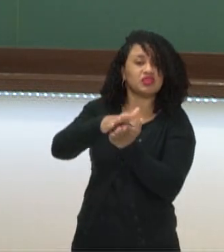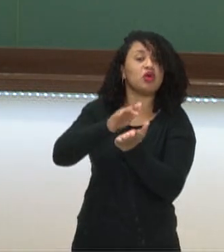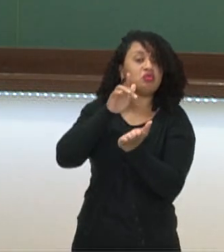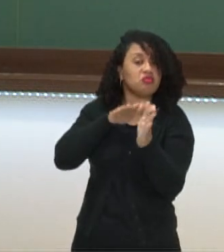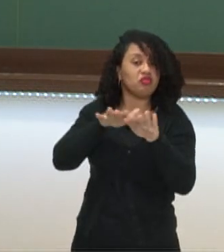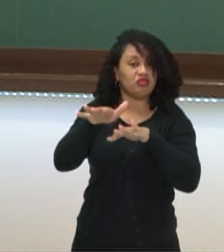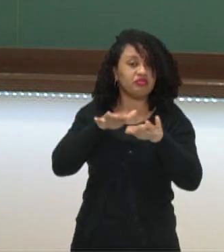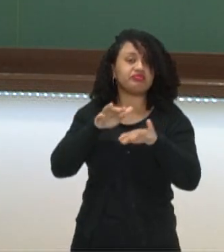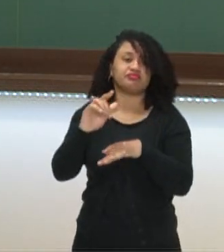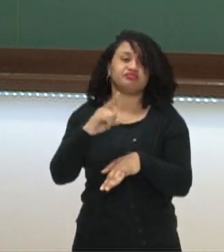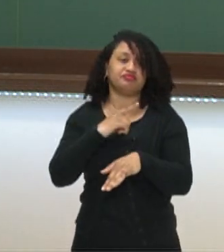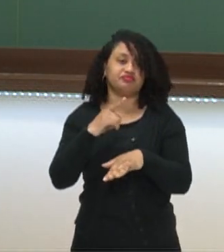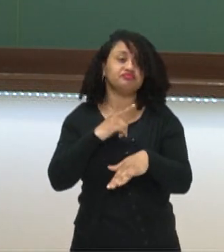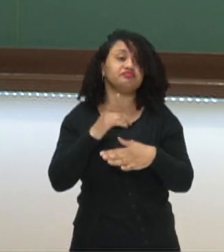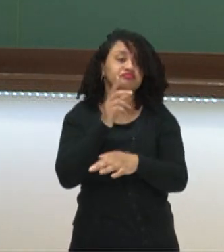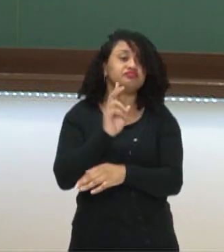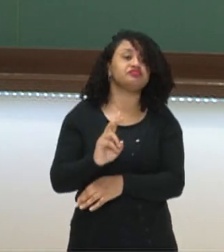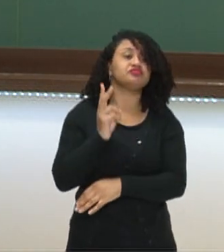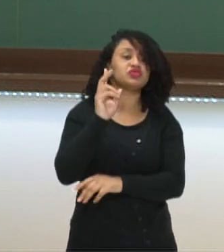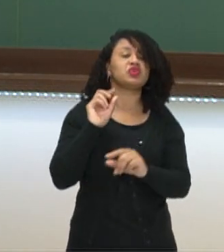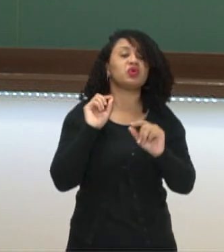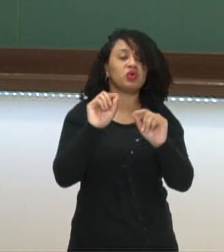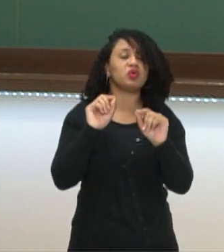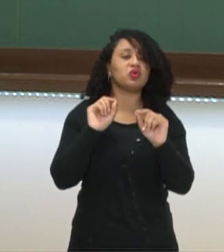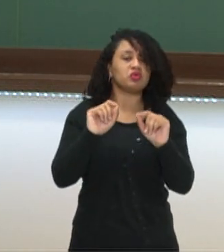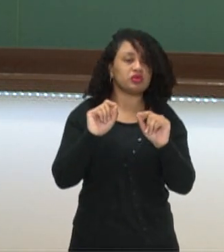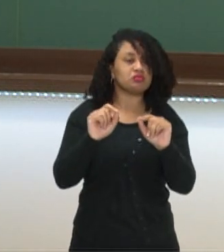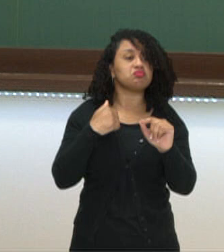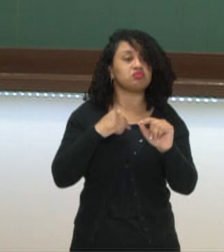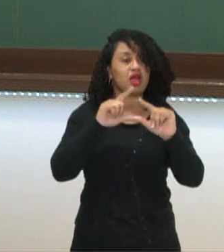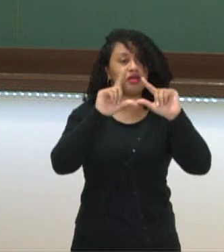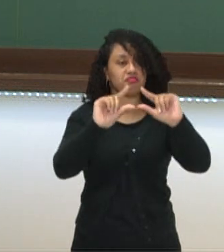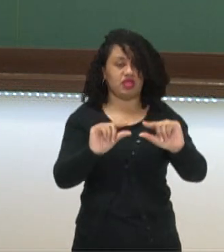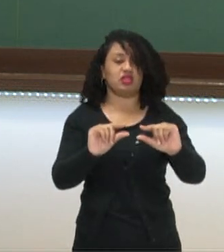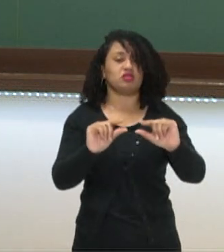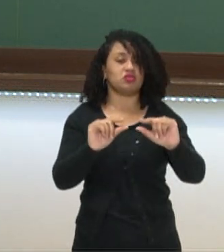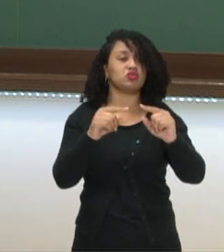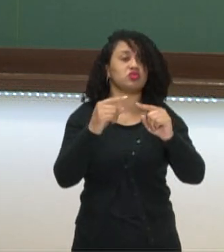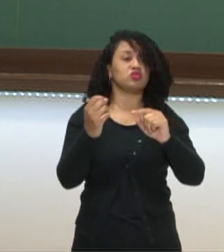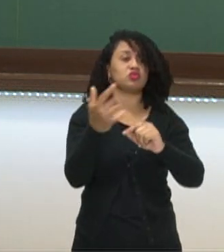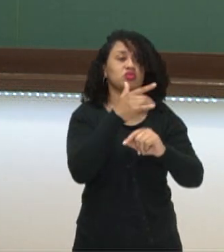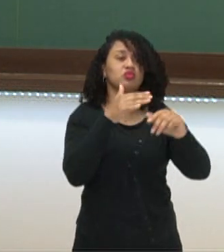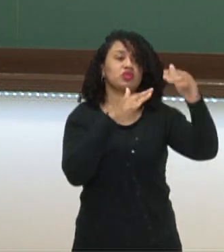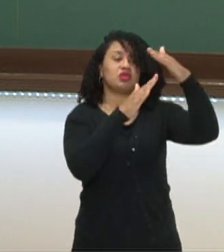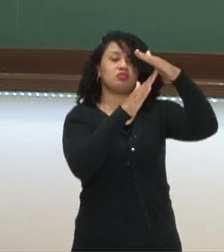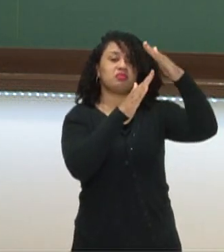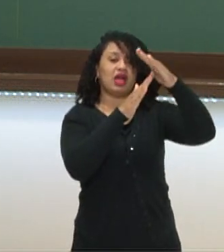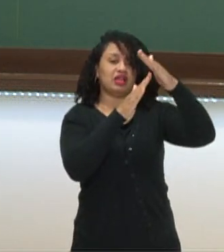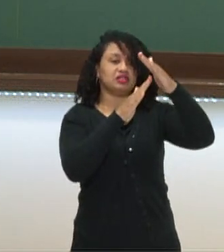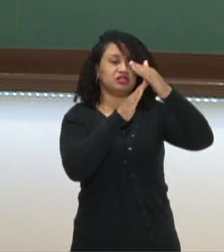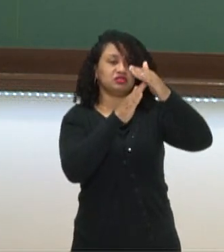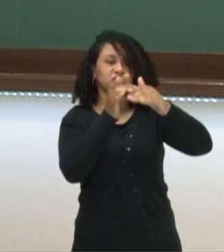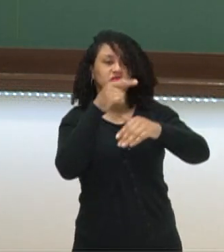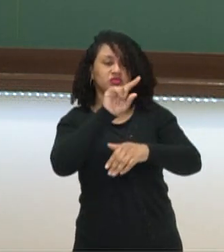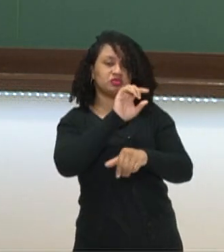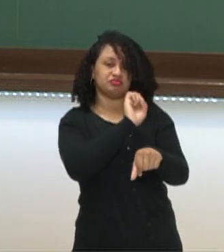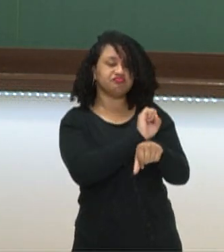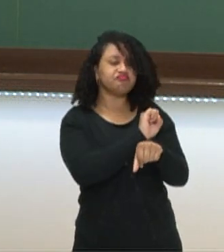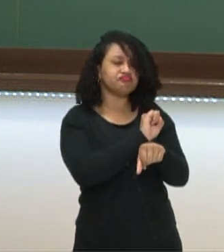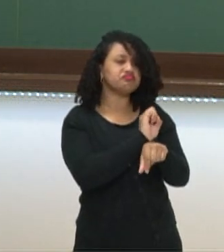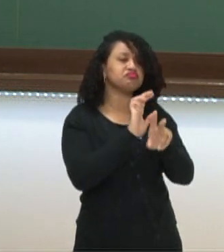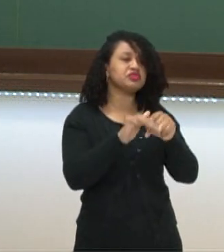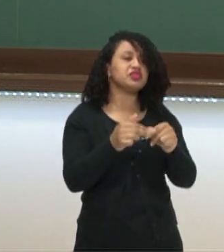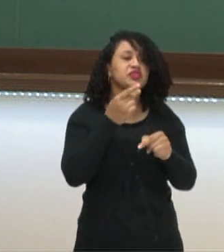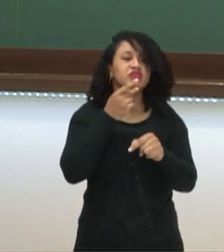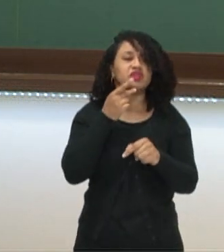certo? E esse valor, né, ele acaba sendo menor que esse valor máximo aqui. Ok? Por isso que a gente diz que o